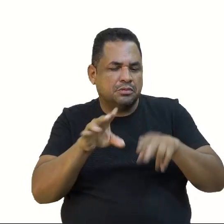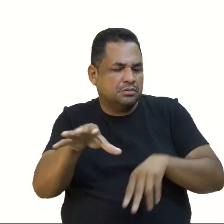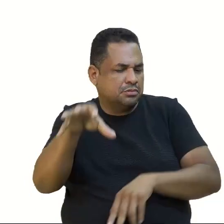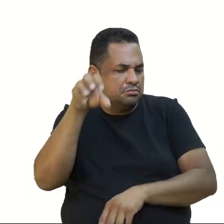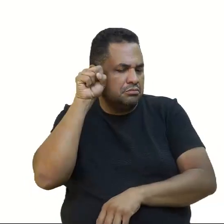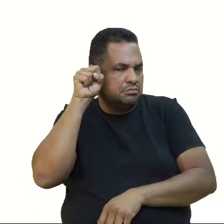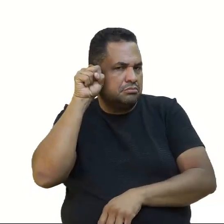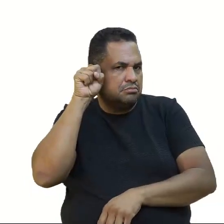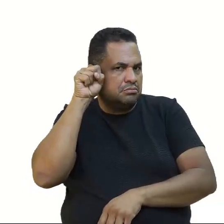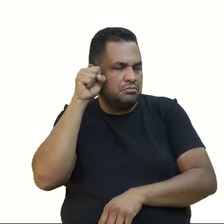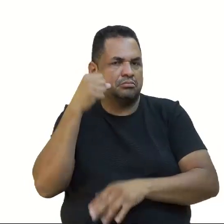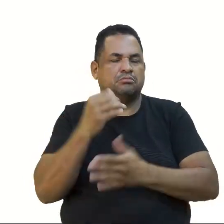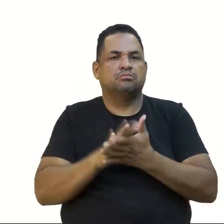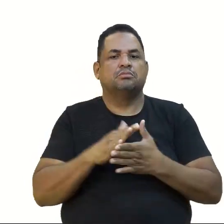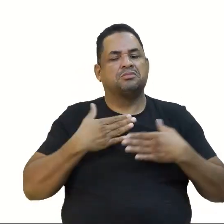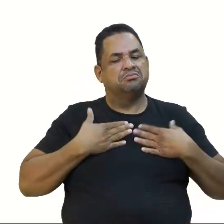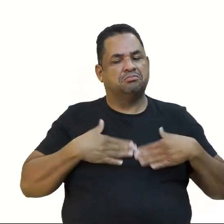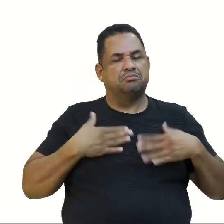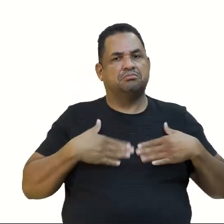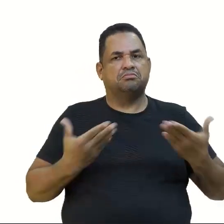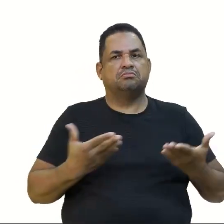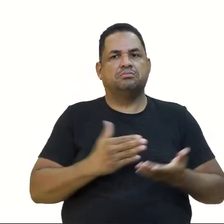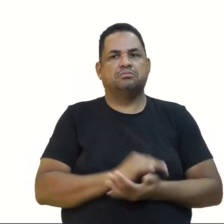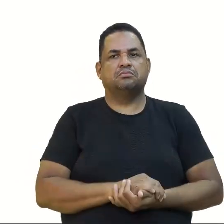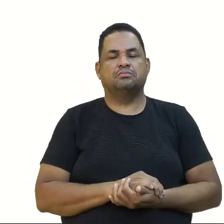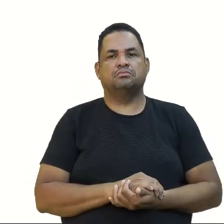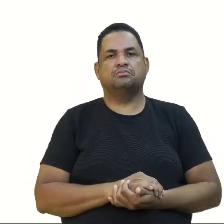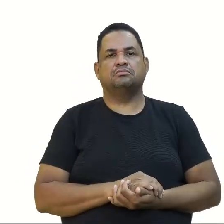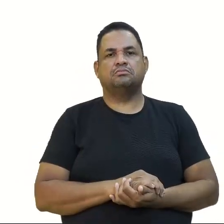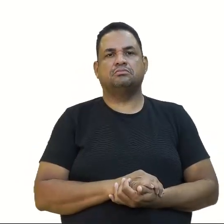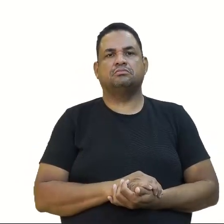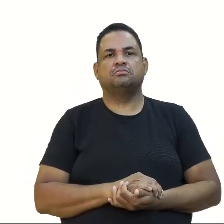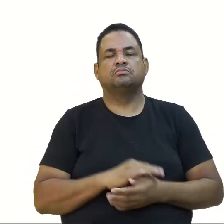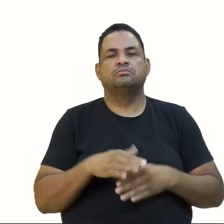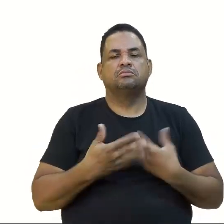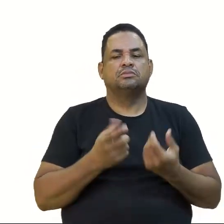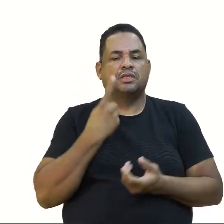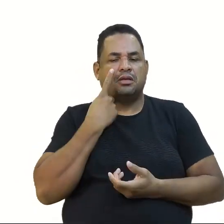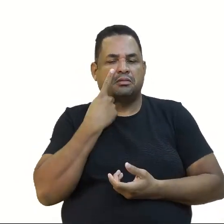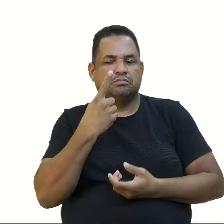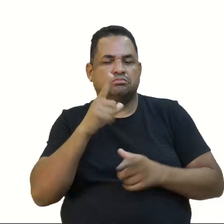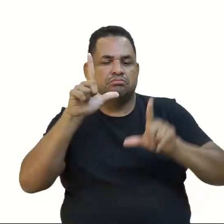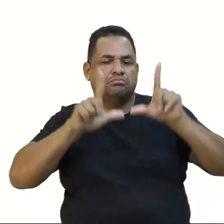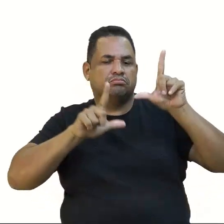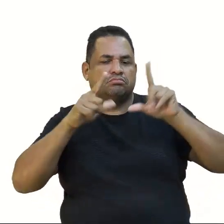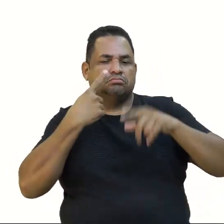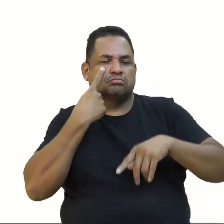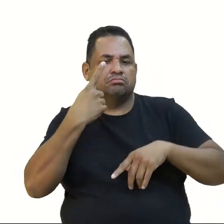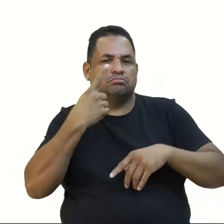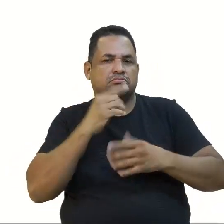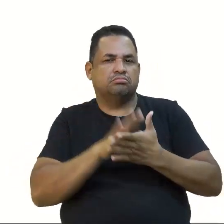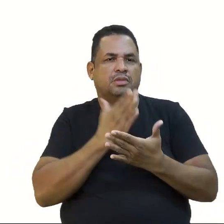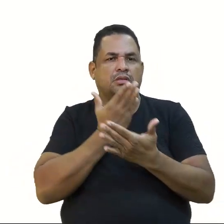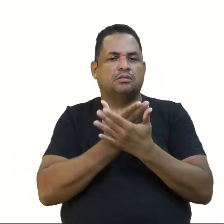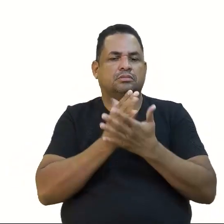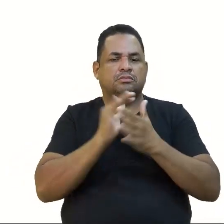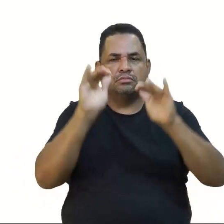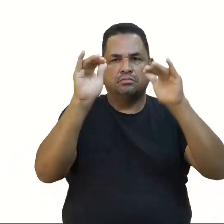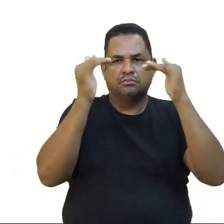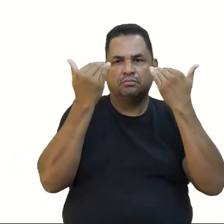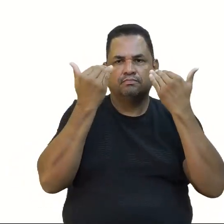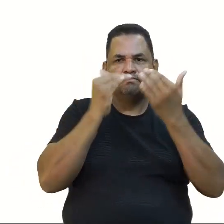né? Olha então que legal. Tá tranquilo então. Tá. A galera que está assistindo aí, ouvindo a nossa aula e observando, prestando atenção,